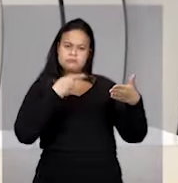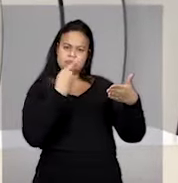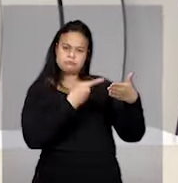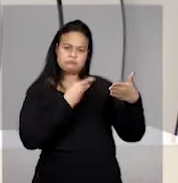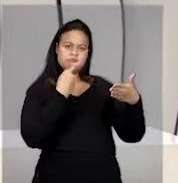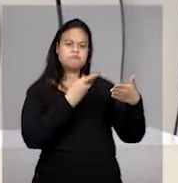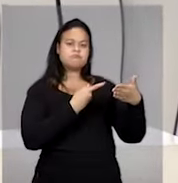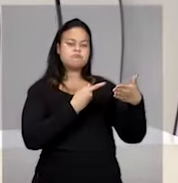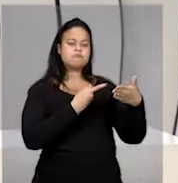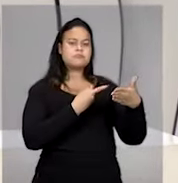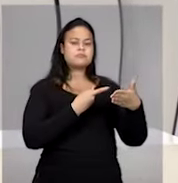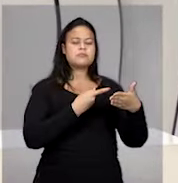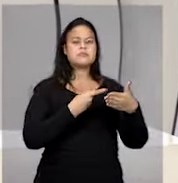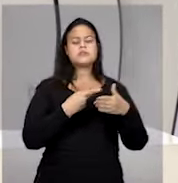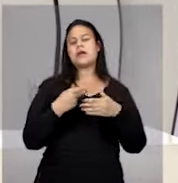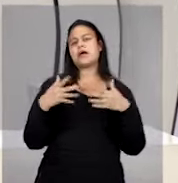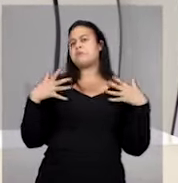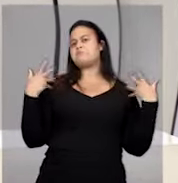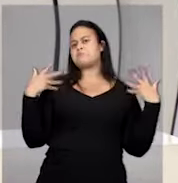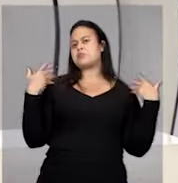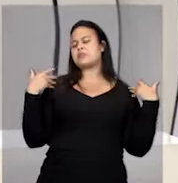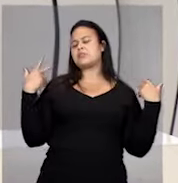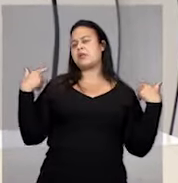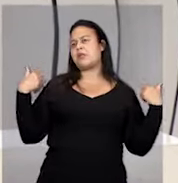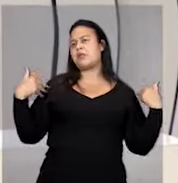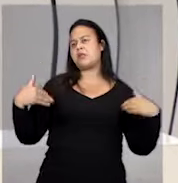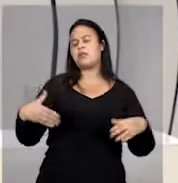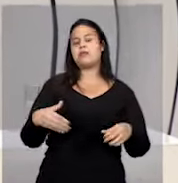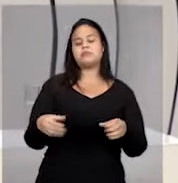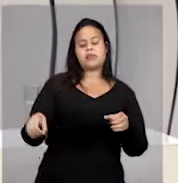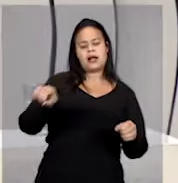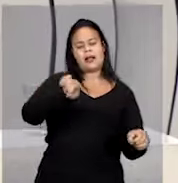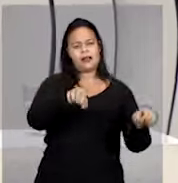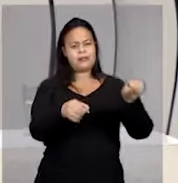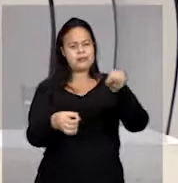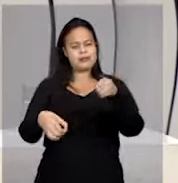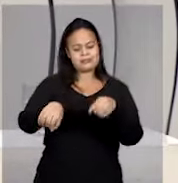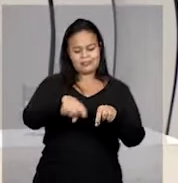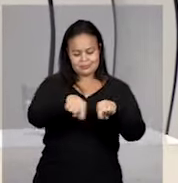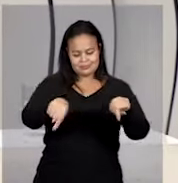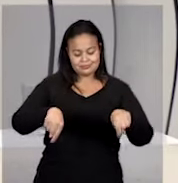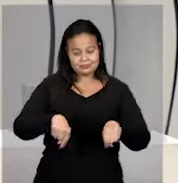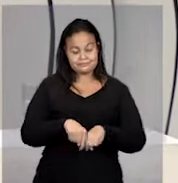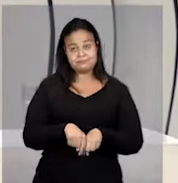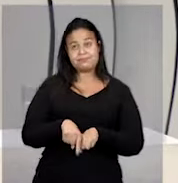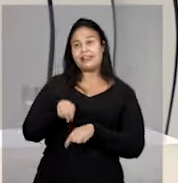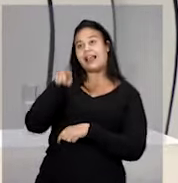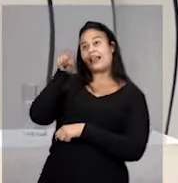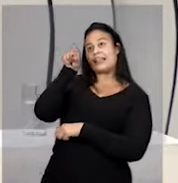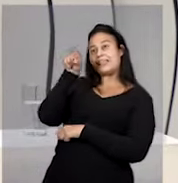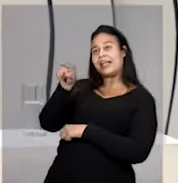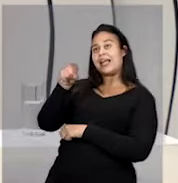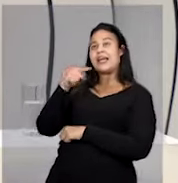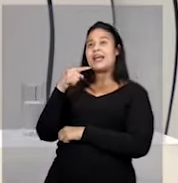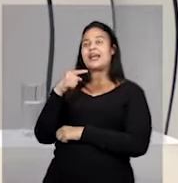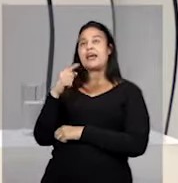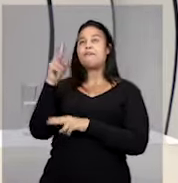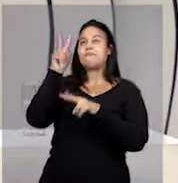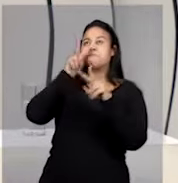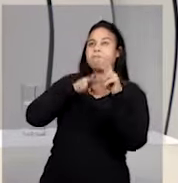o passeio que nós fizemos no laboratório. Aí a gente começa assim, Lá a gente